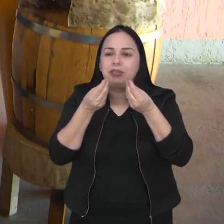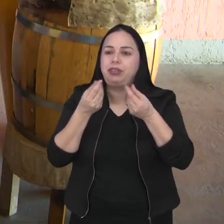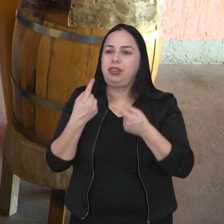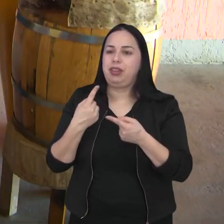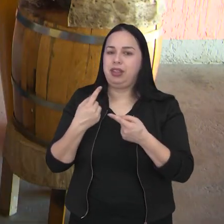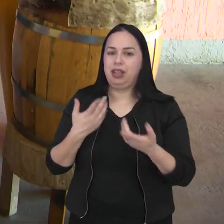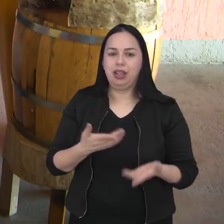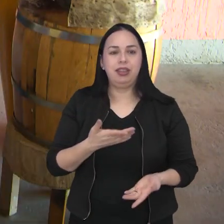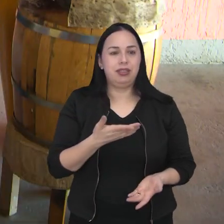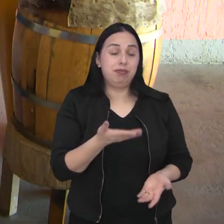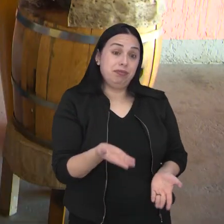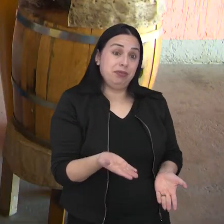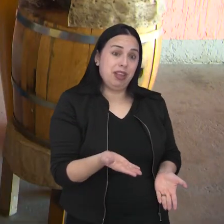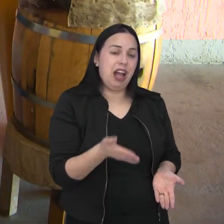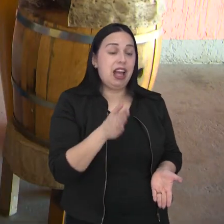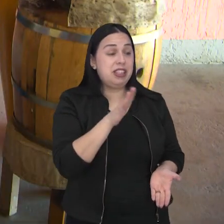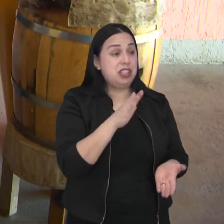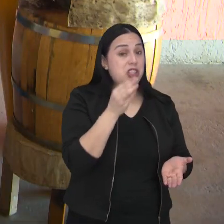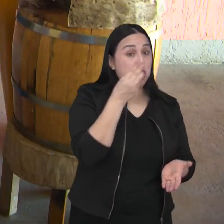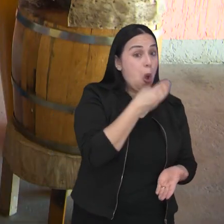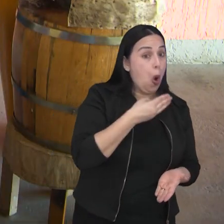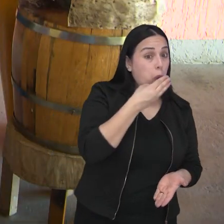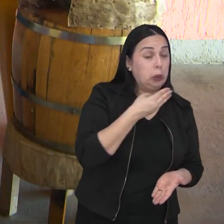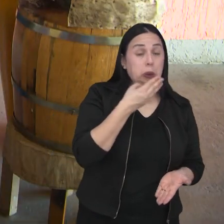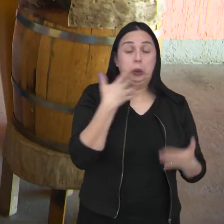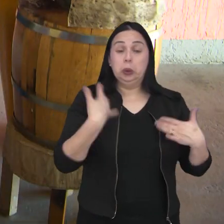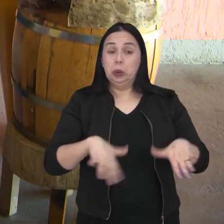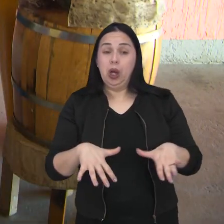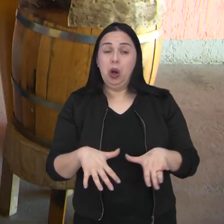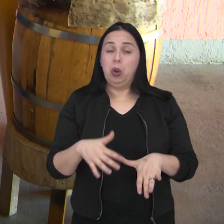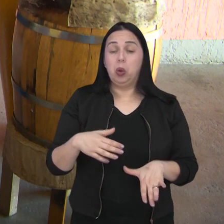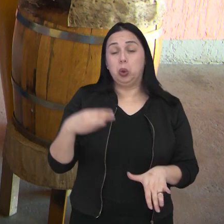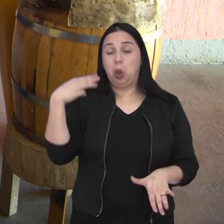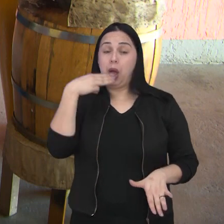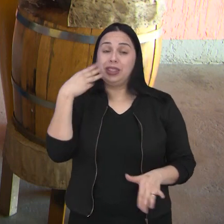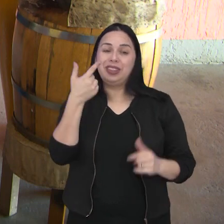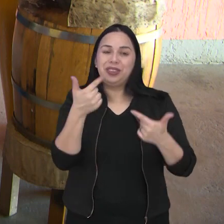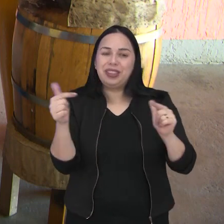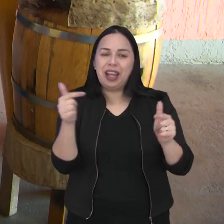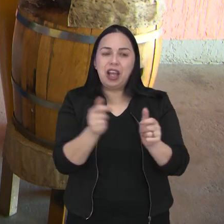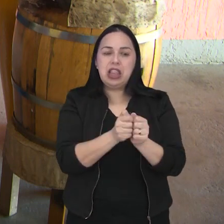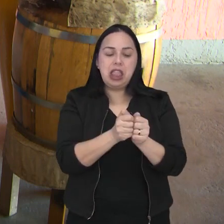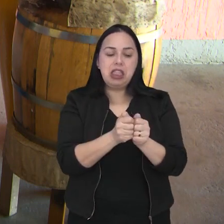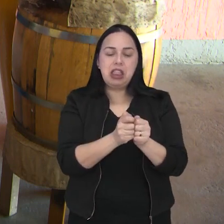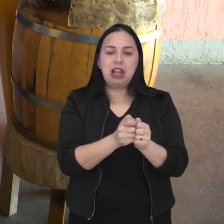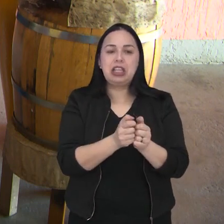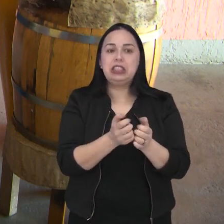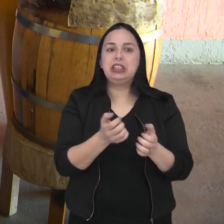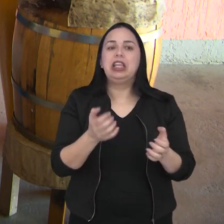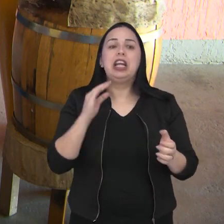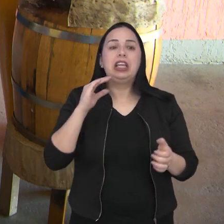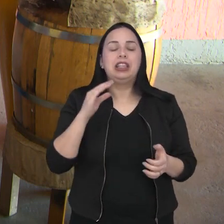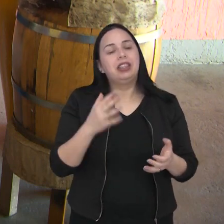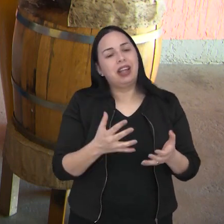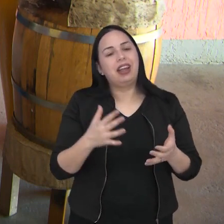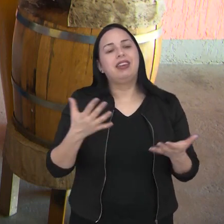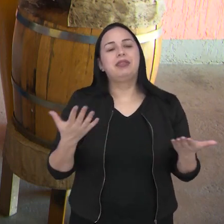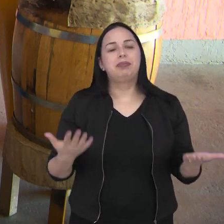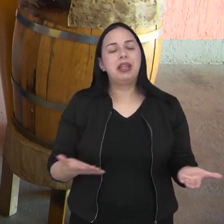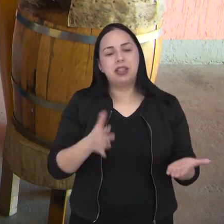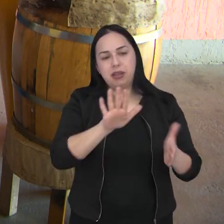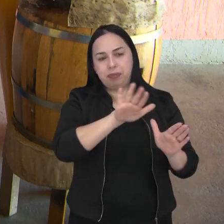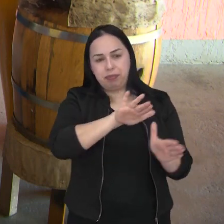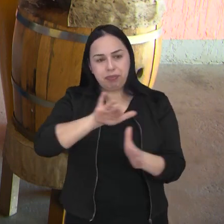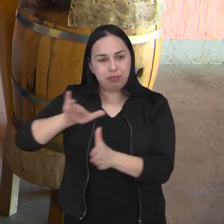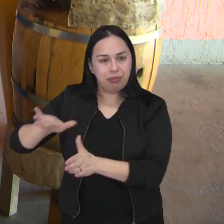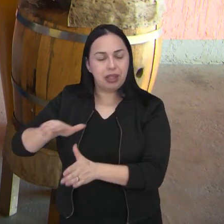provava? Provava para poder, para ver, porque a gente ficou um período sem fazer. Pois né? Vai que ficou doce demais, ou sem doce, ou se o